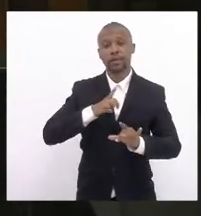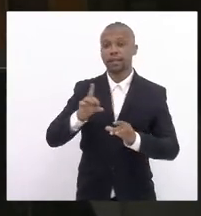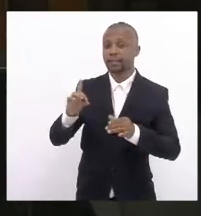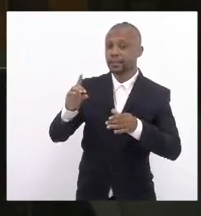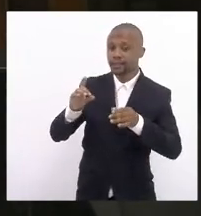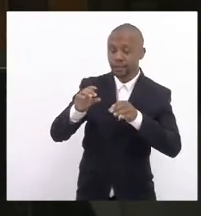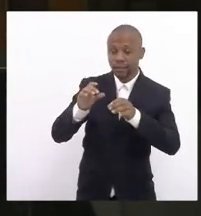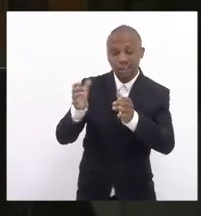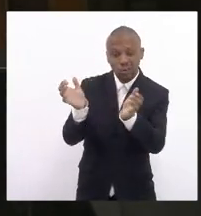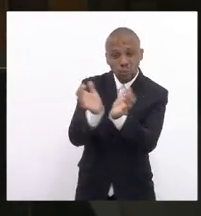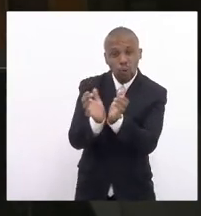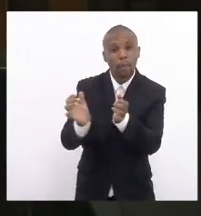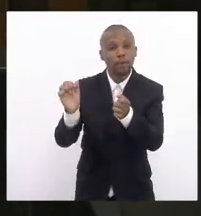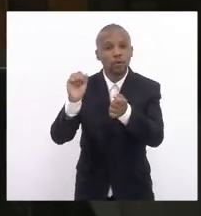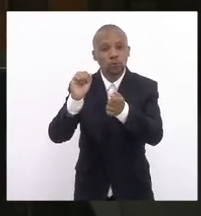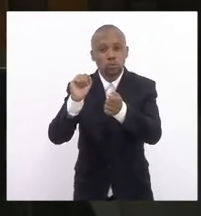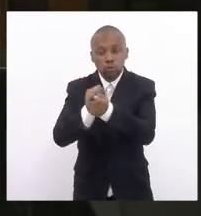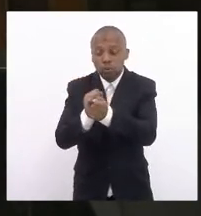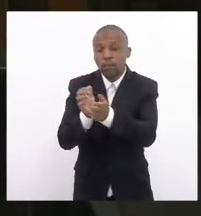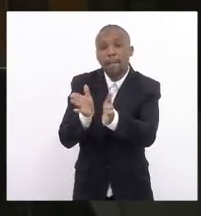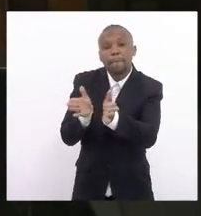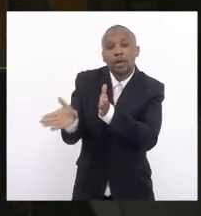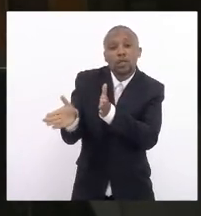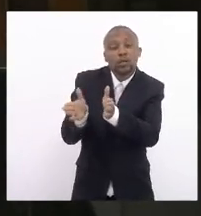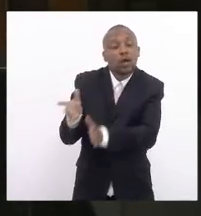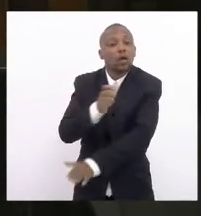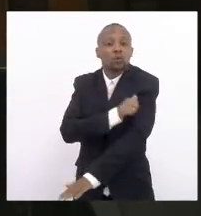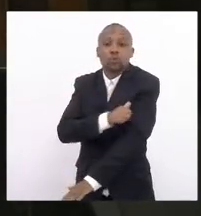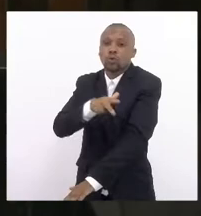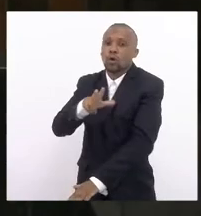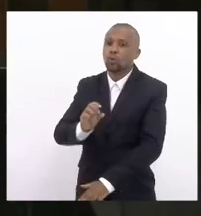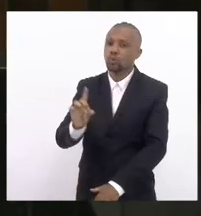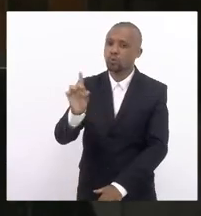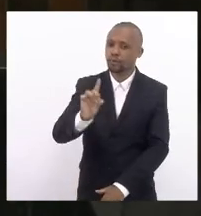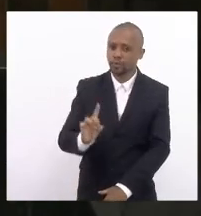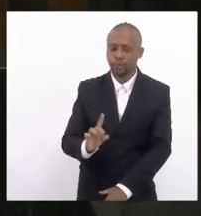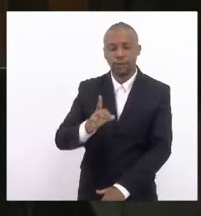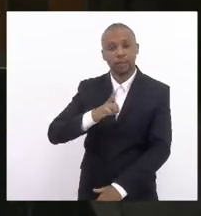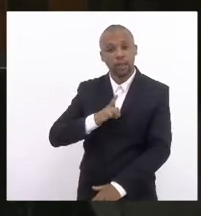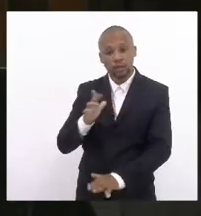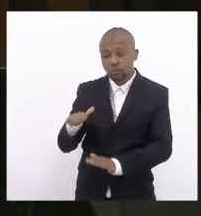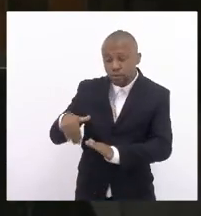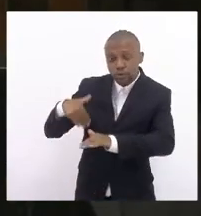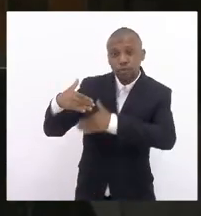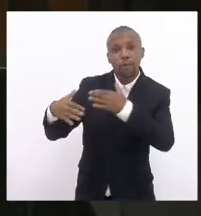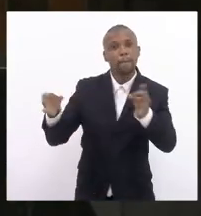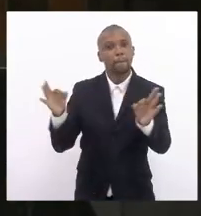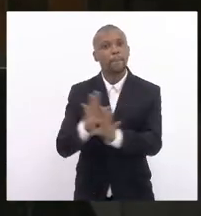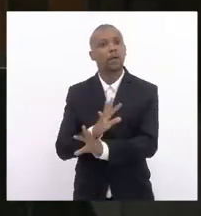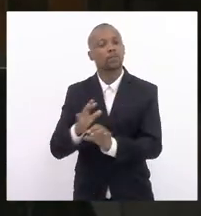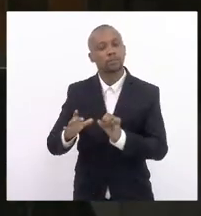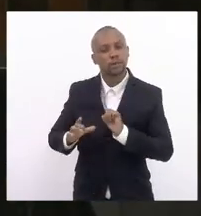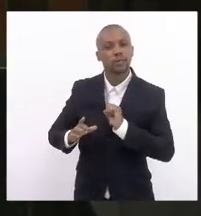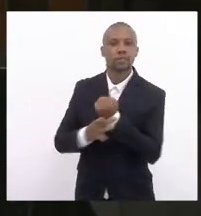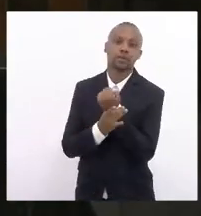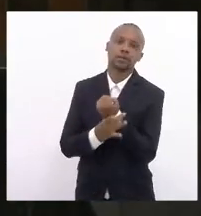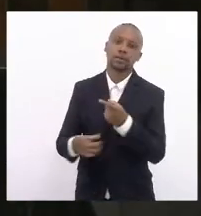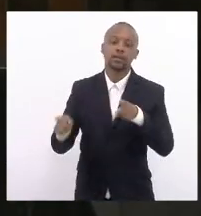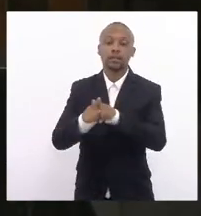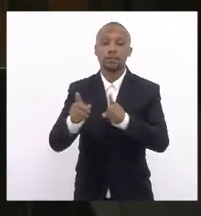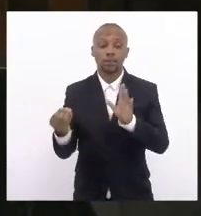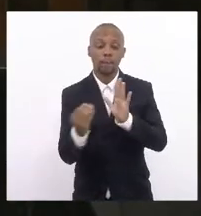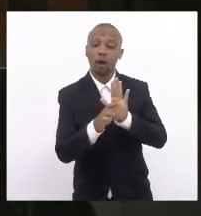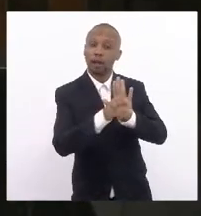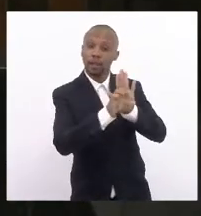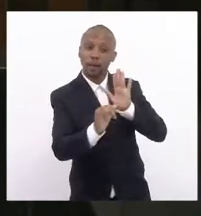aluno com deficiência para que ele possa ter o seu desenvolvimento pleno garantido, para colocar na lei também a possibilidade de fazer concurso